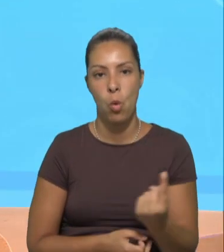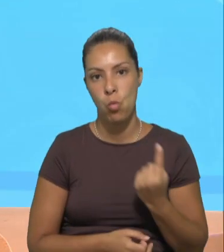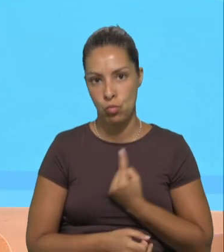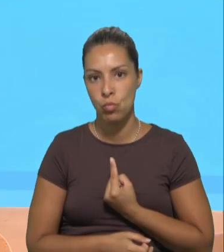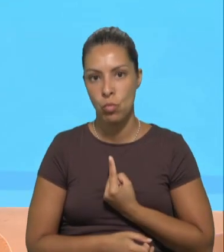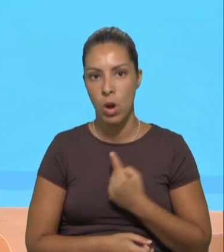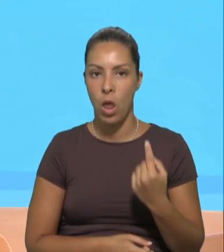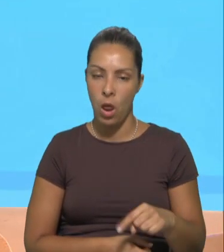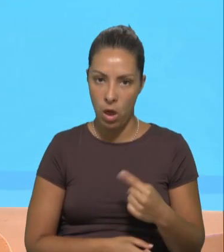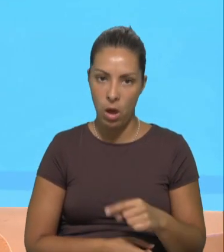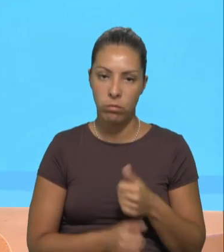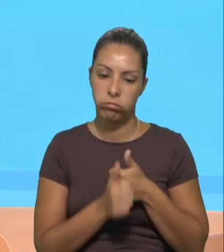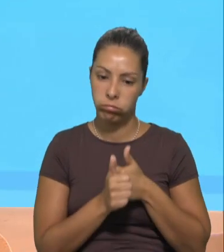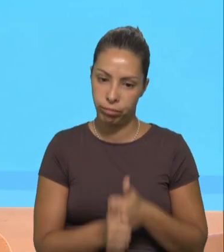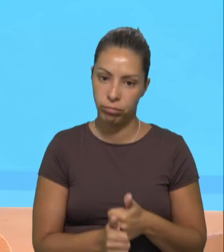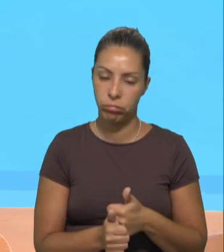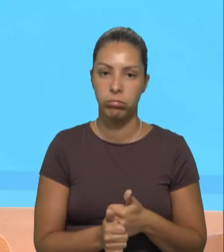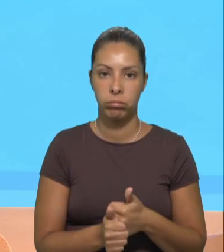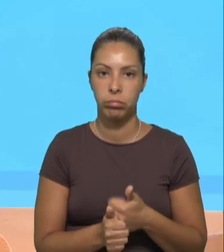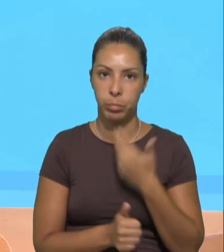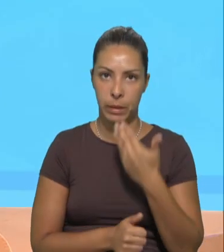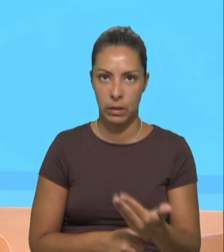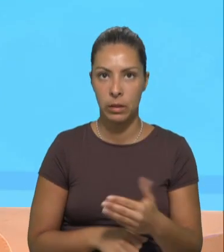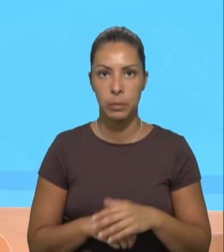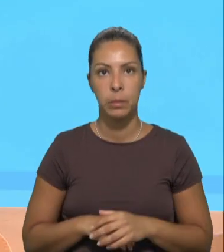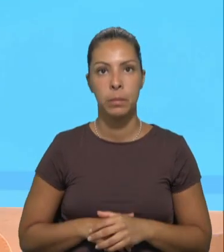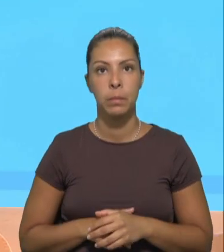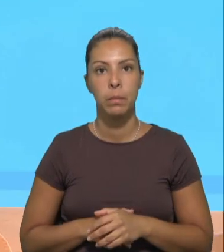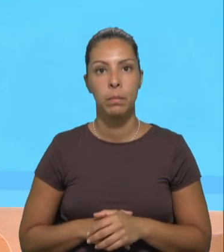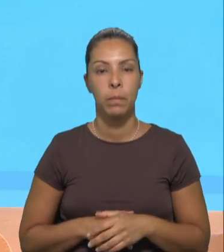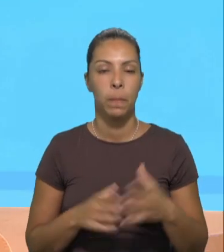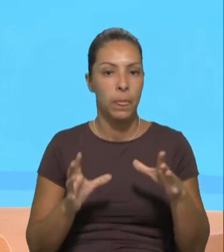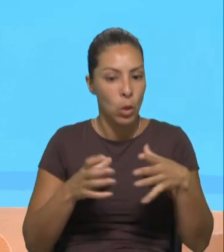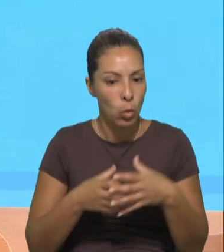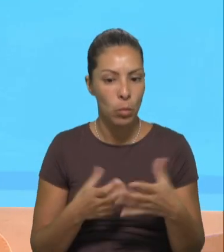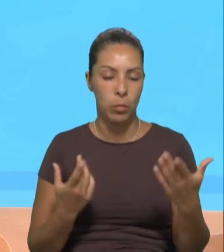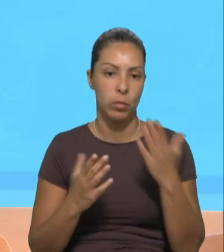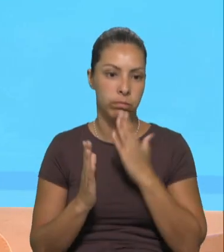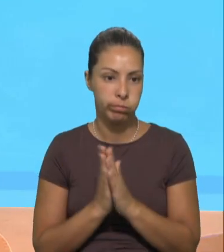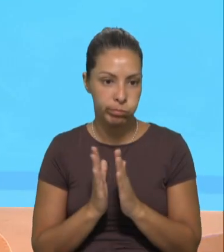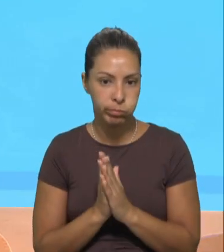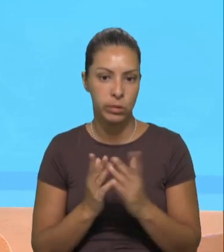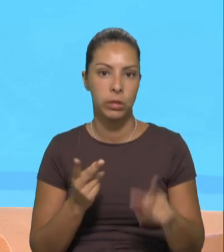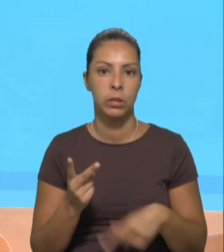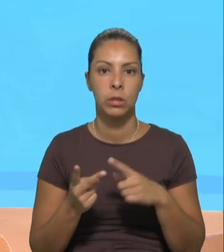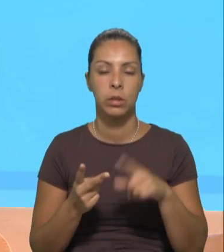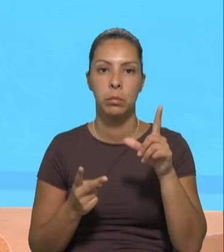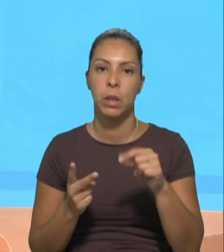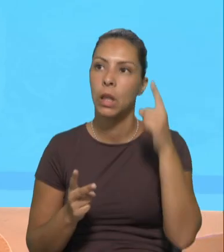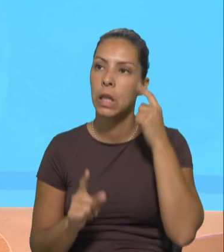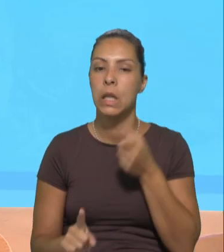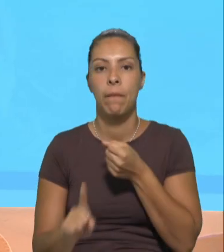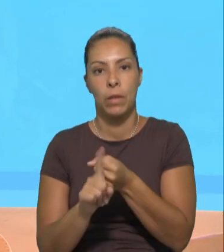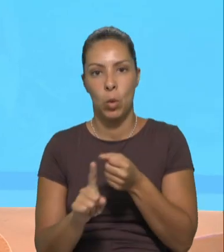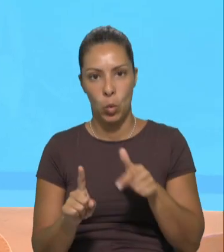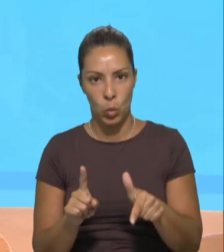nos está a pedir para ser dado. As comunidades cristãs e os cristãos têm esse enorme desafio de